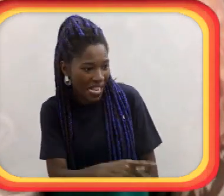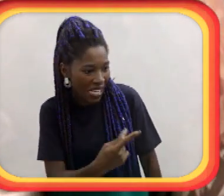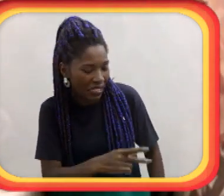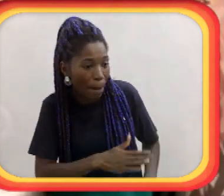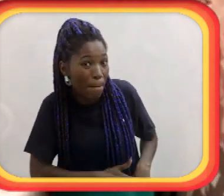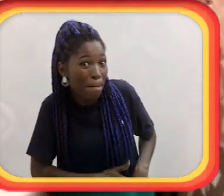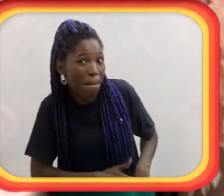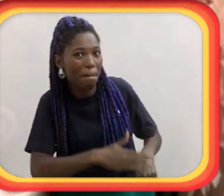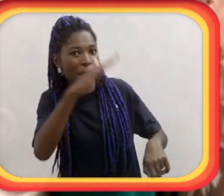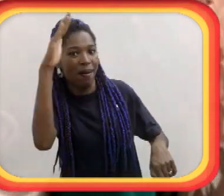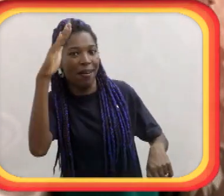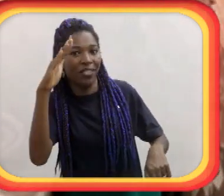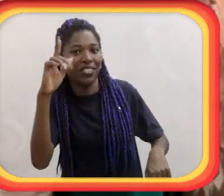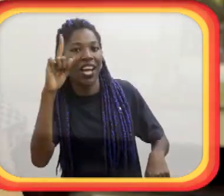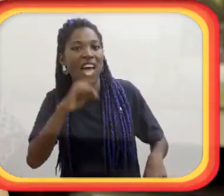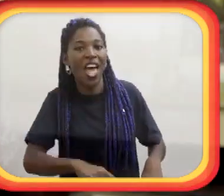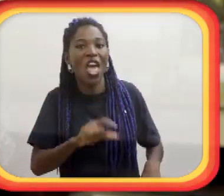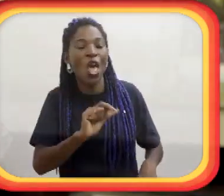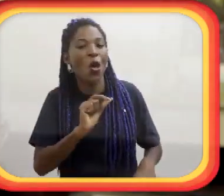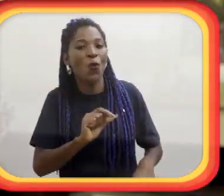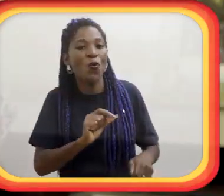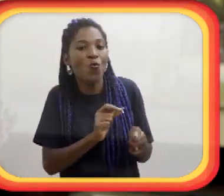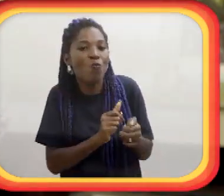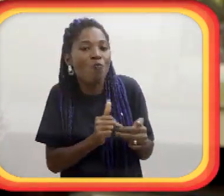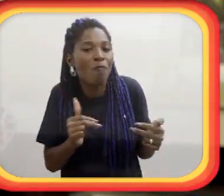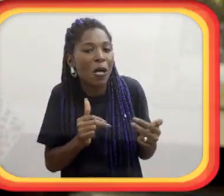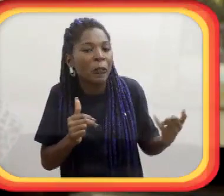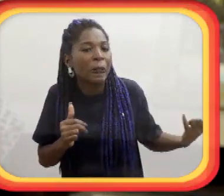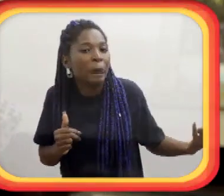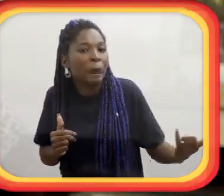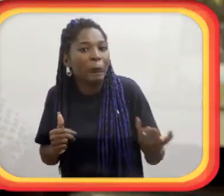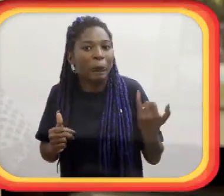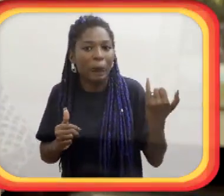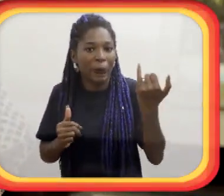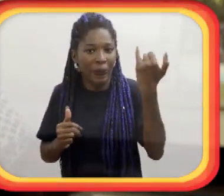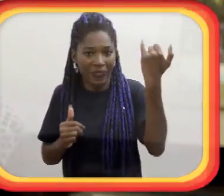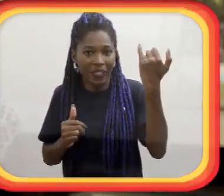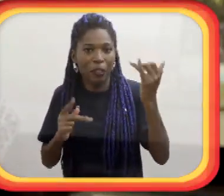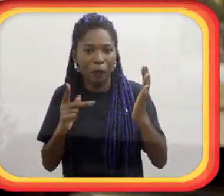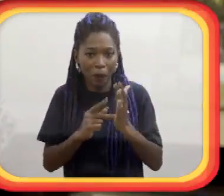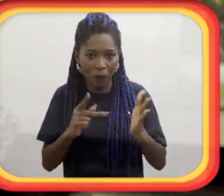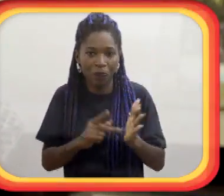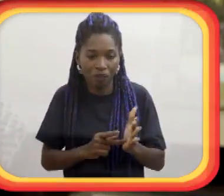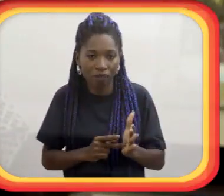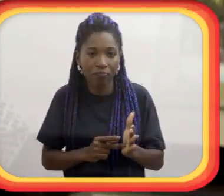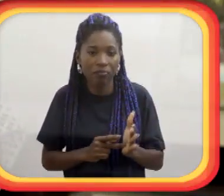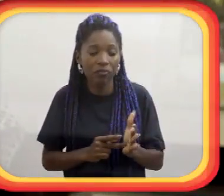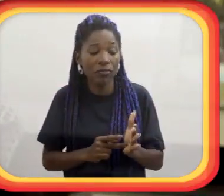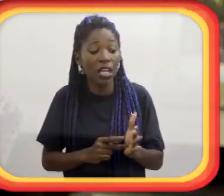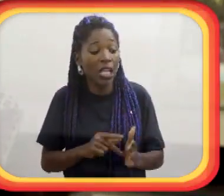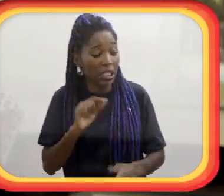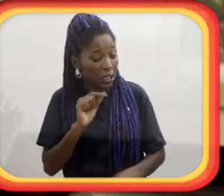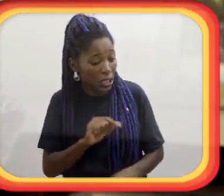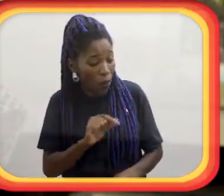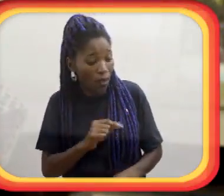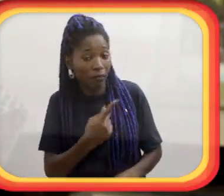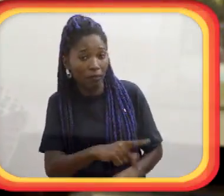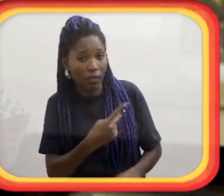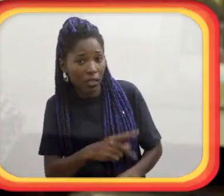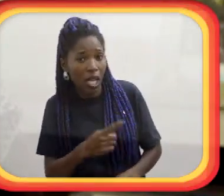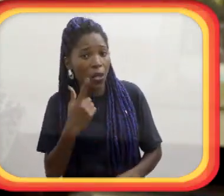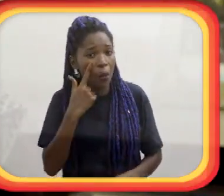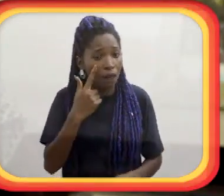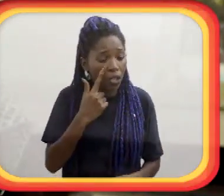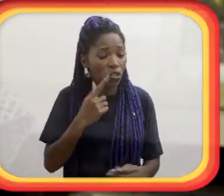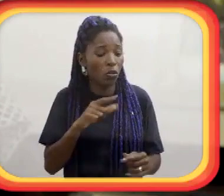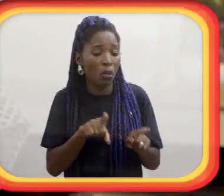Alice é muito mais do que só ela hoje, né? Ela é um mote, vamos dizer assim, para eu fazer essa abordagem. E aí eu